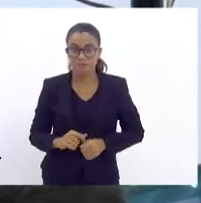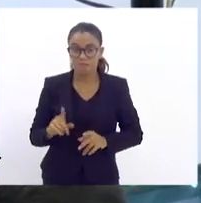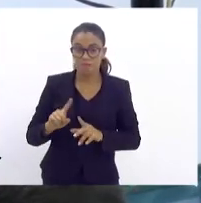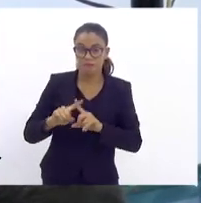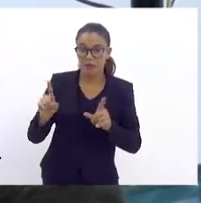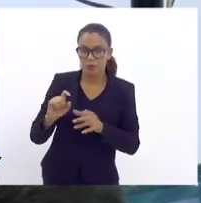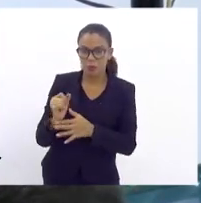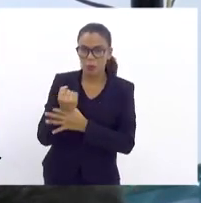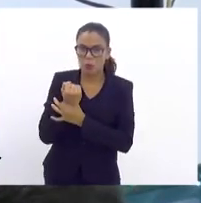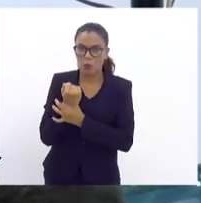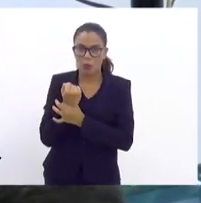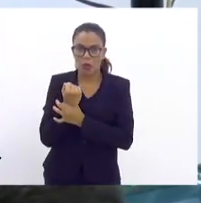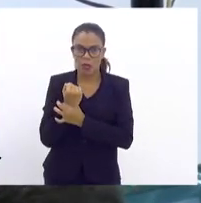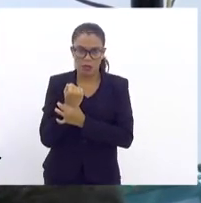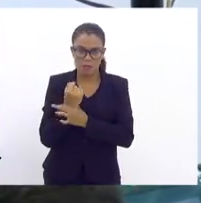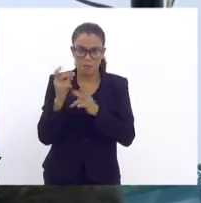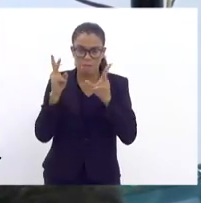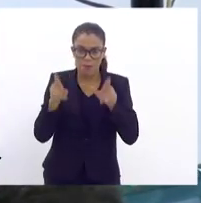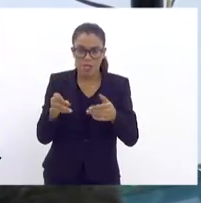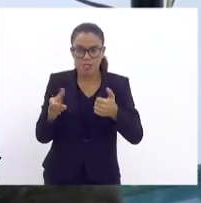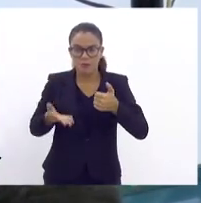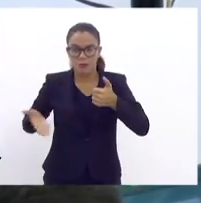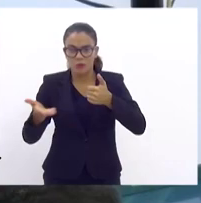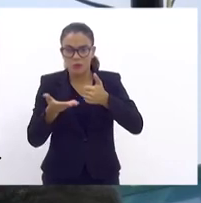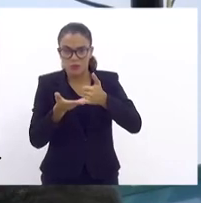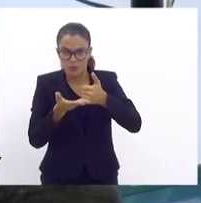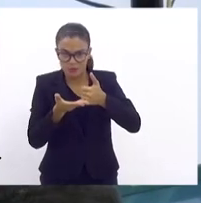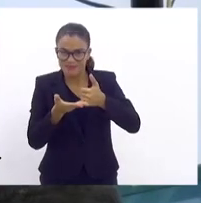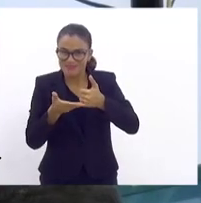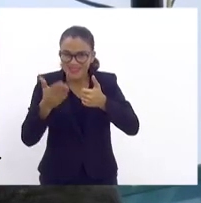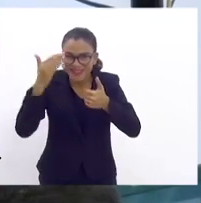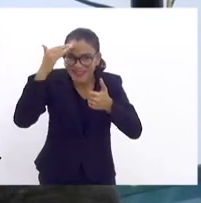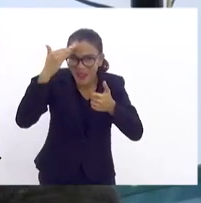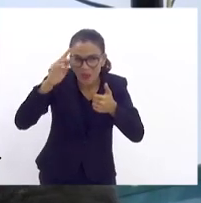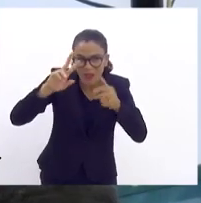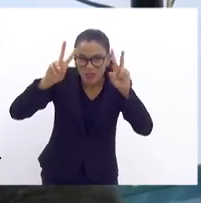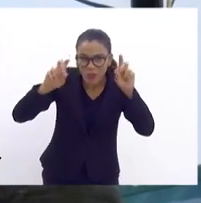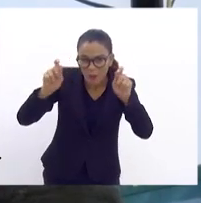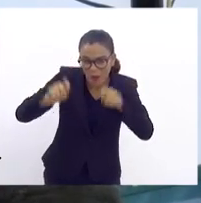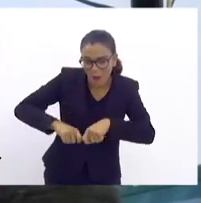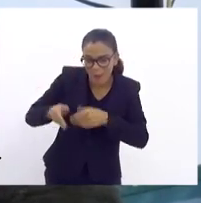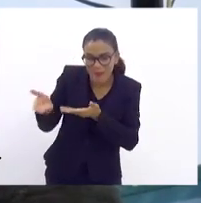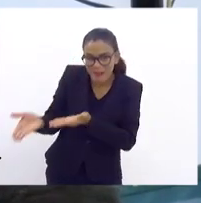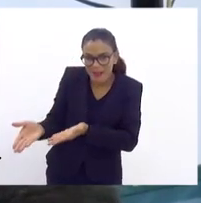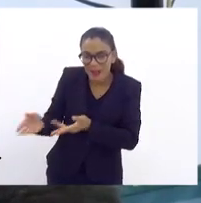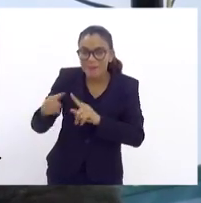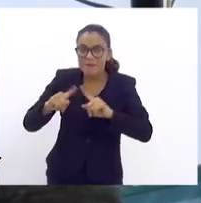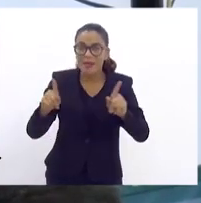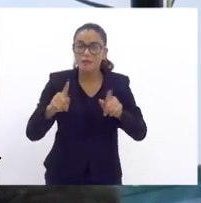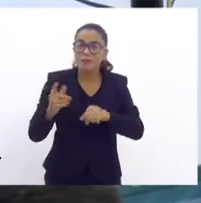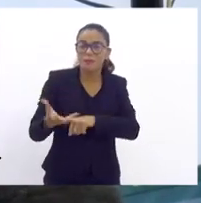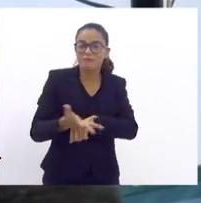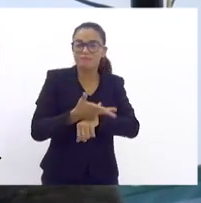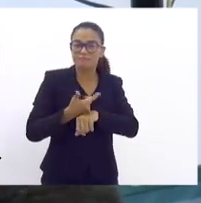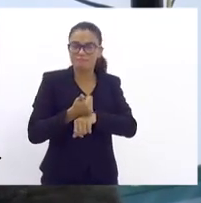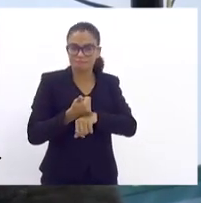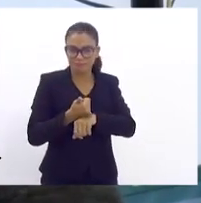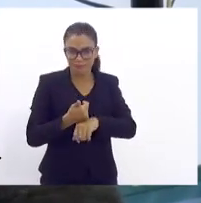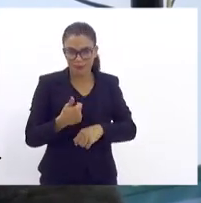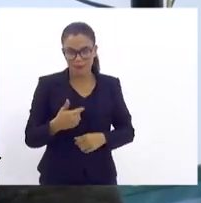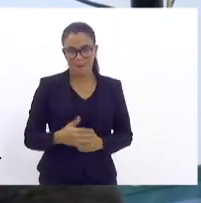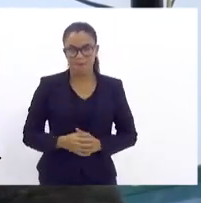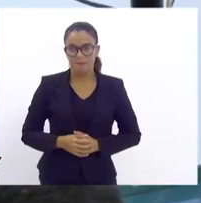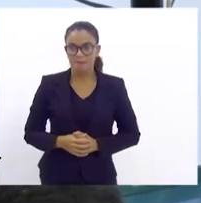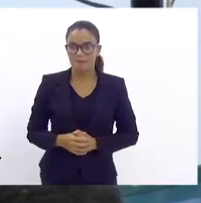garante também que vai vir também com o mesmo suporte Porque a gente já entendeu que isso não tá falando da competência da pessoa mas as habilidades não evidenciadas